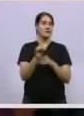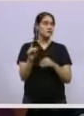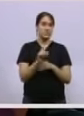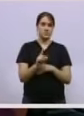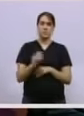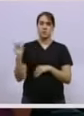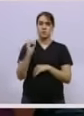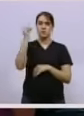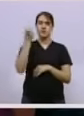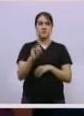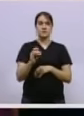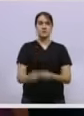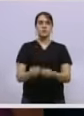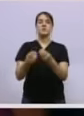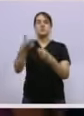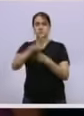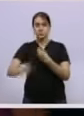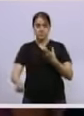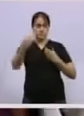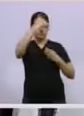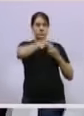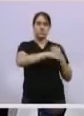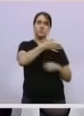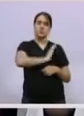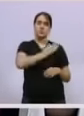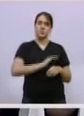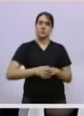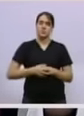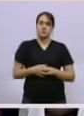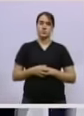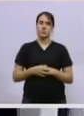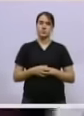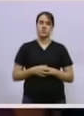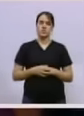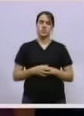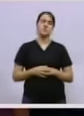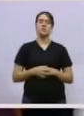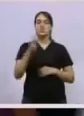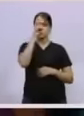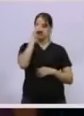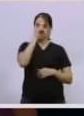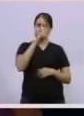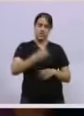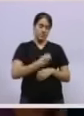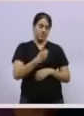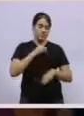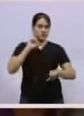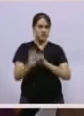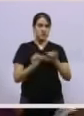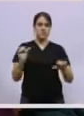você. É a continuidade da missa que nos salva. É a história que fica diferente, cada